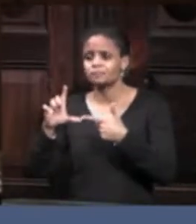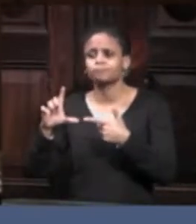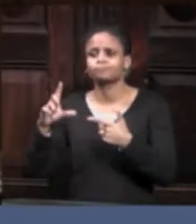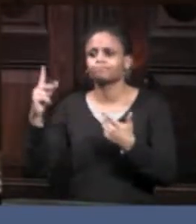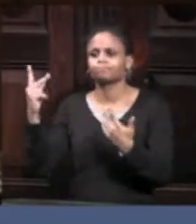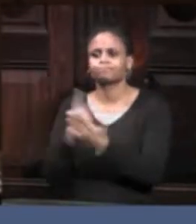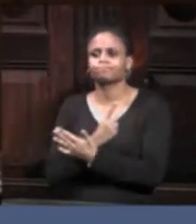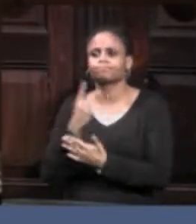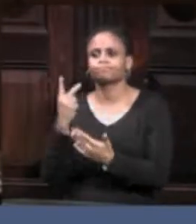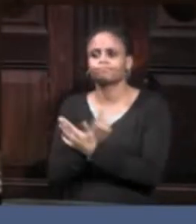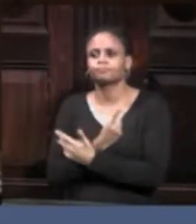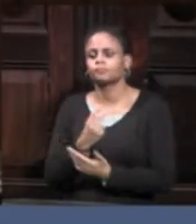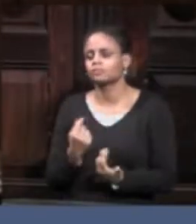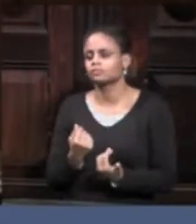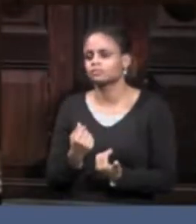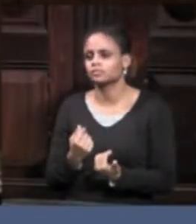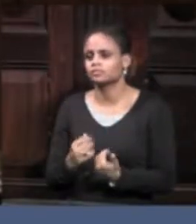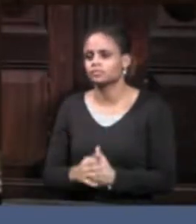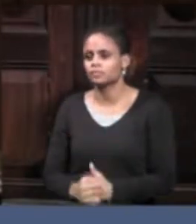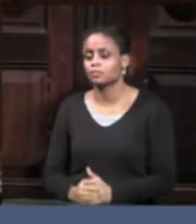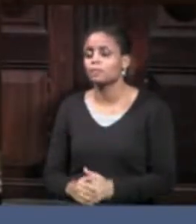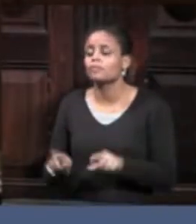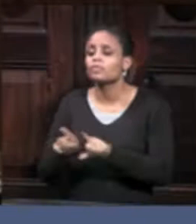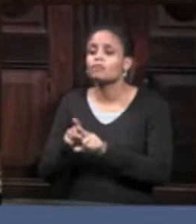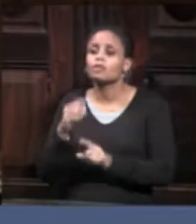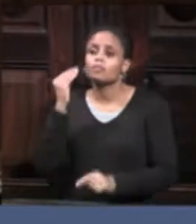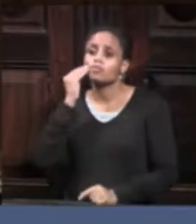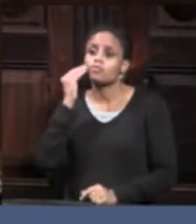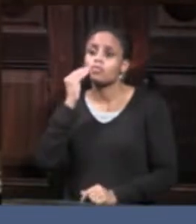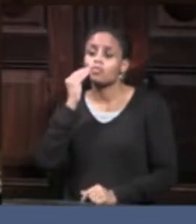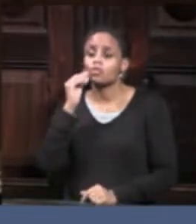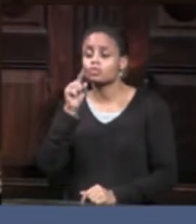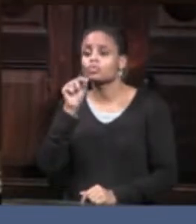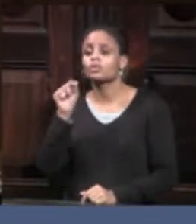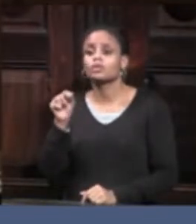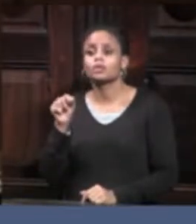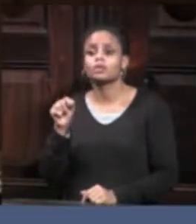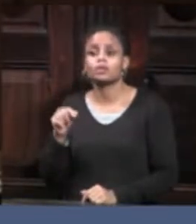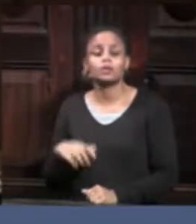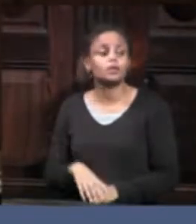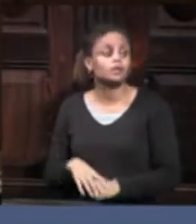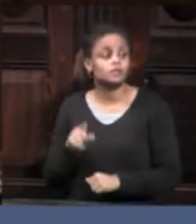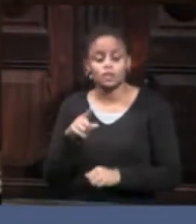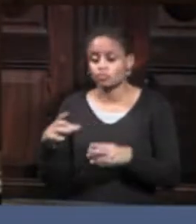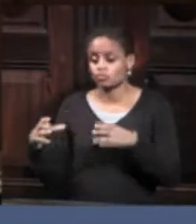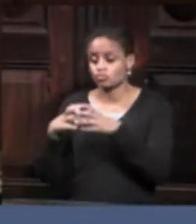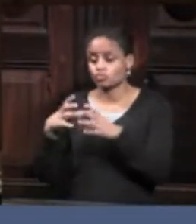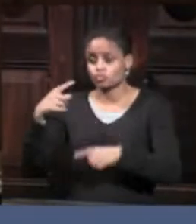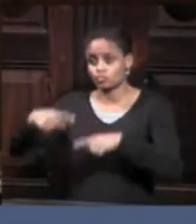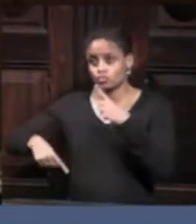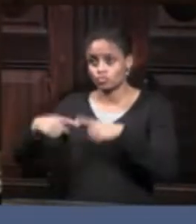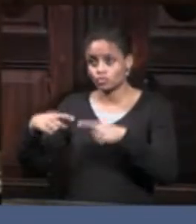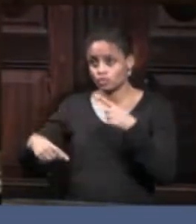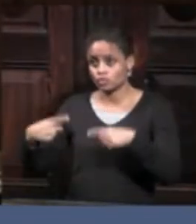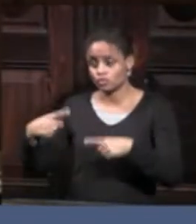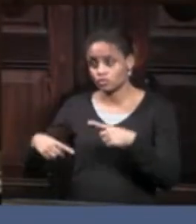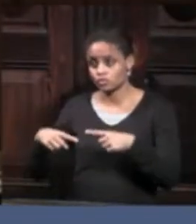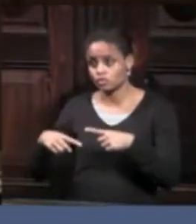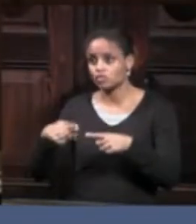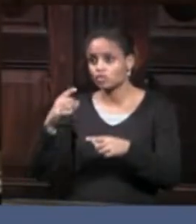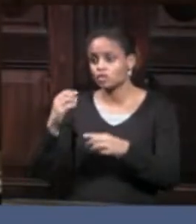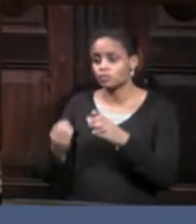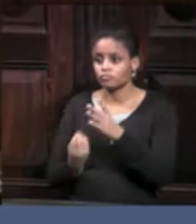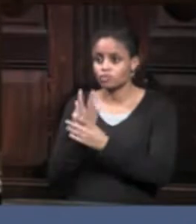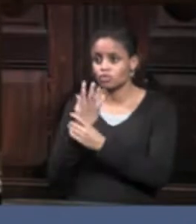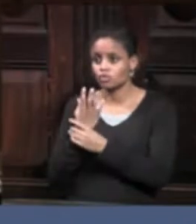Demonstra, em primeiríssimo lugar, que o partido que impôs ou interpôs o recurso, a medida no